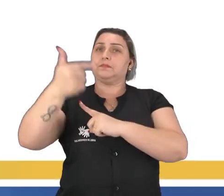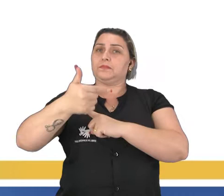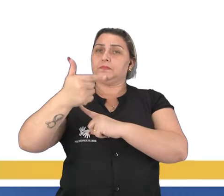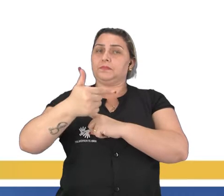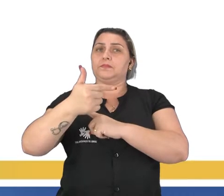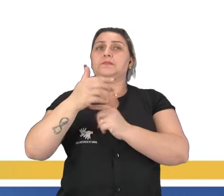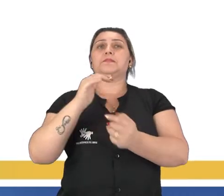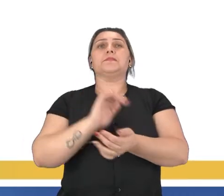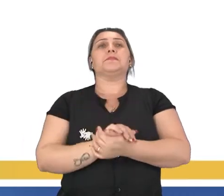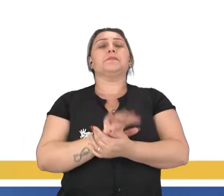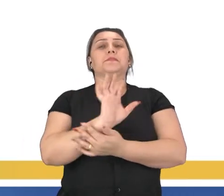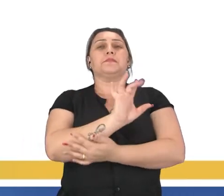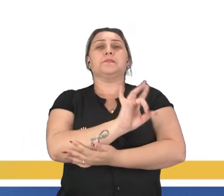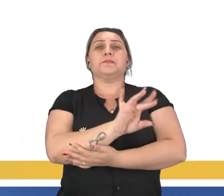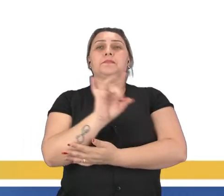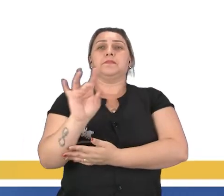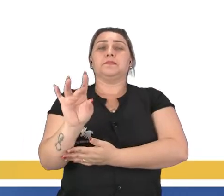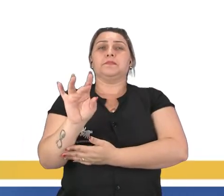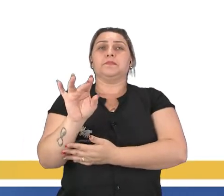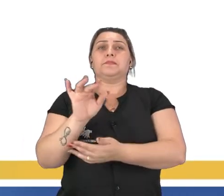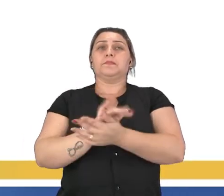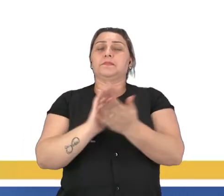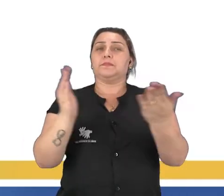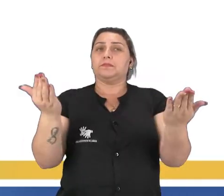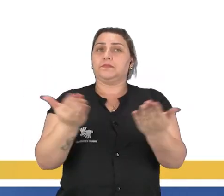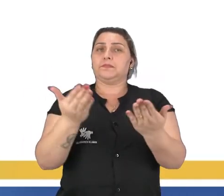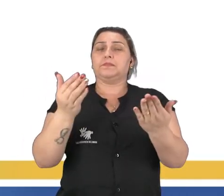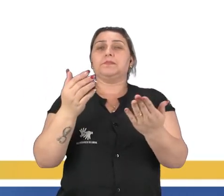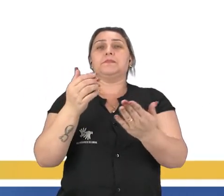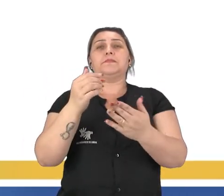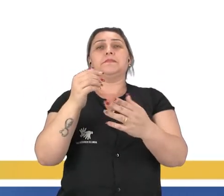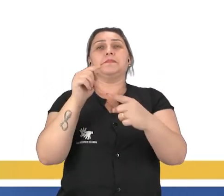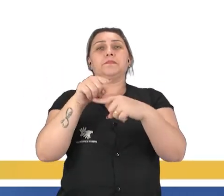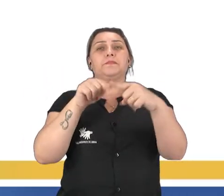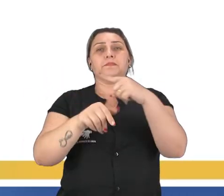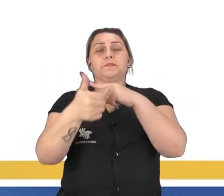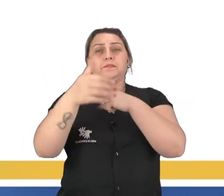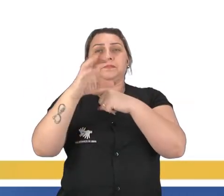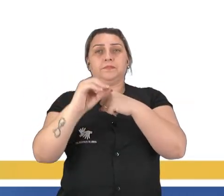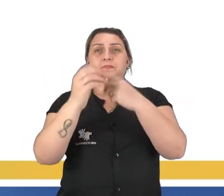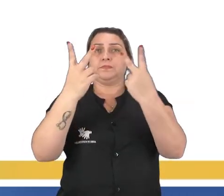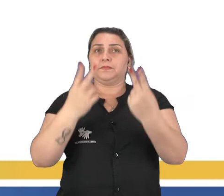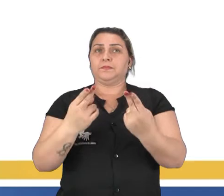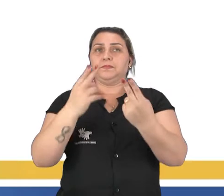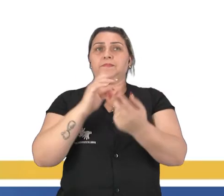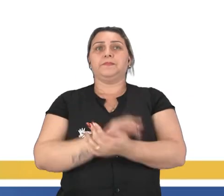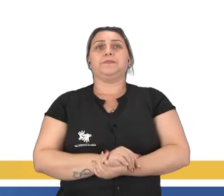2, então agora o todo ficou dividido em 10 partes iguais.